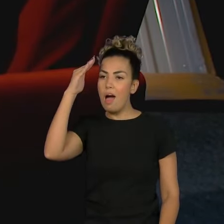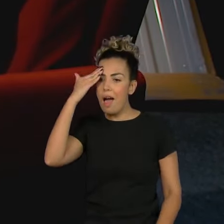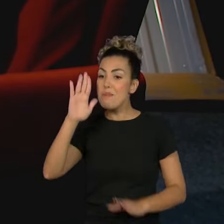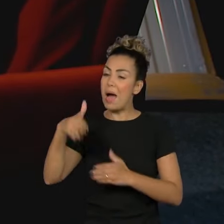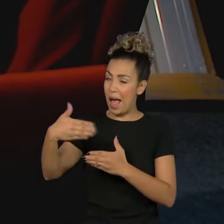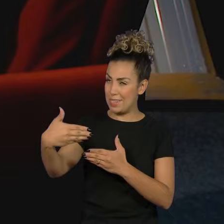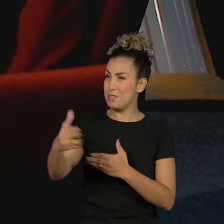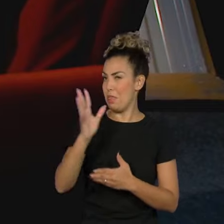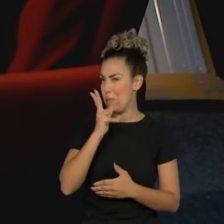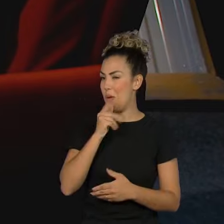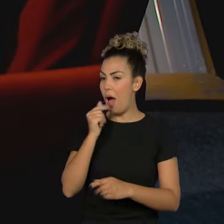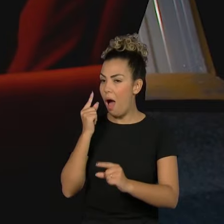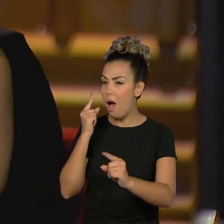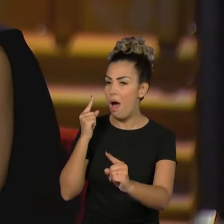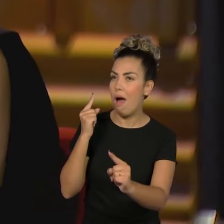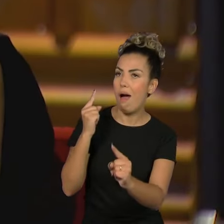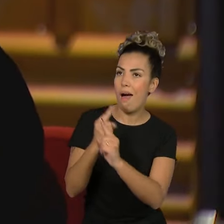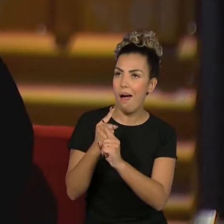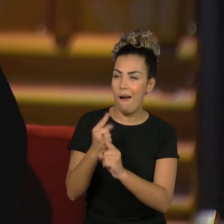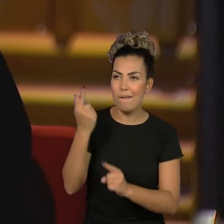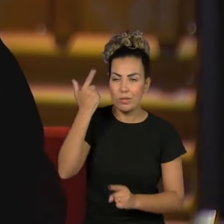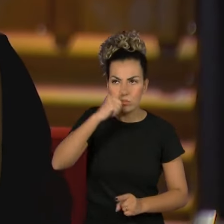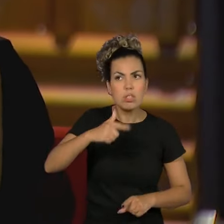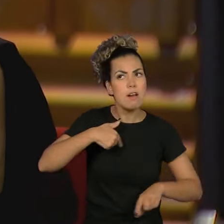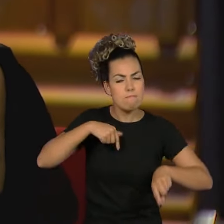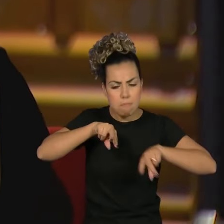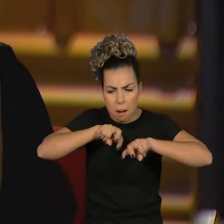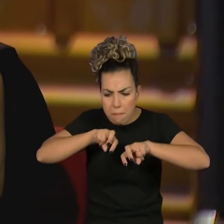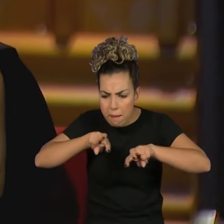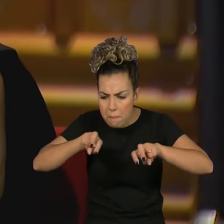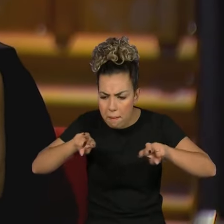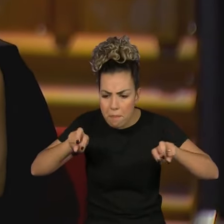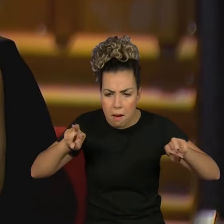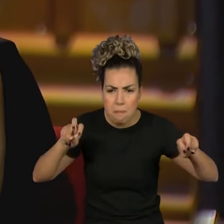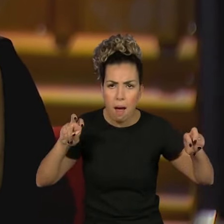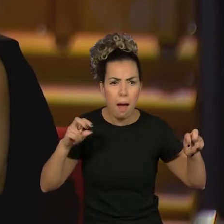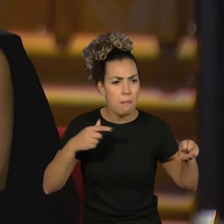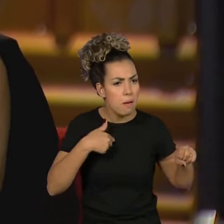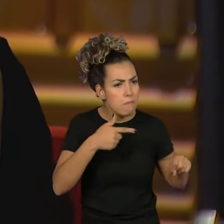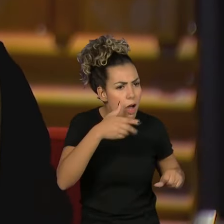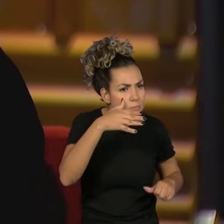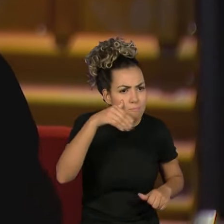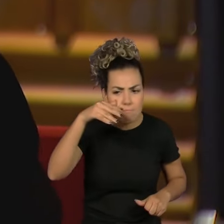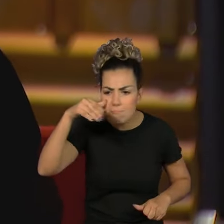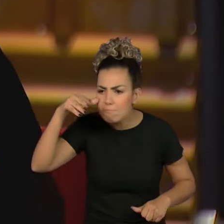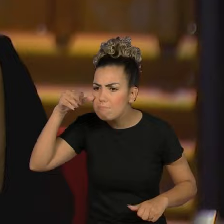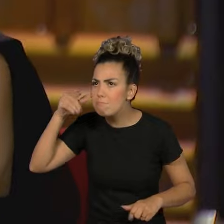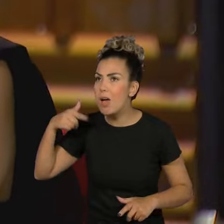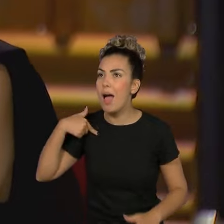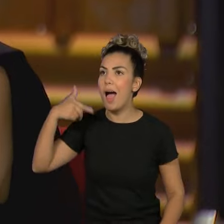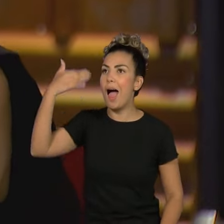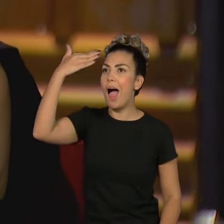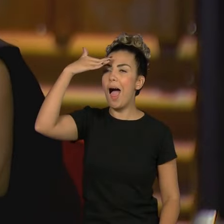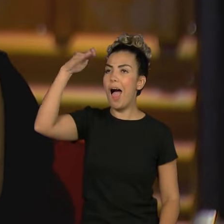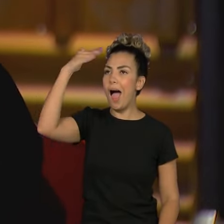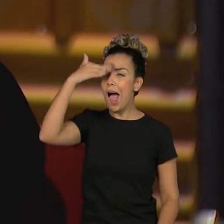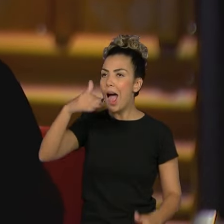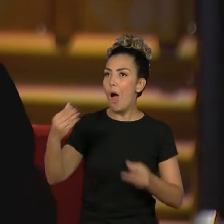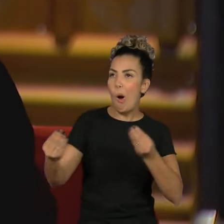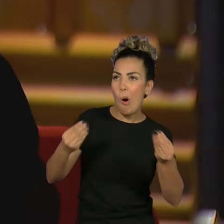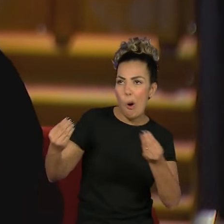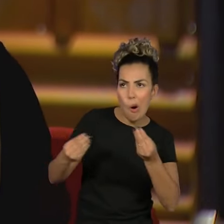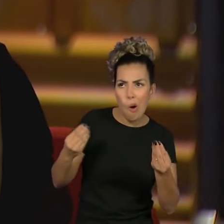frente então eu fui mergulhei e eh eh eh fui fui entender institucionalmente comecei a